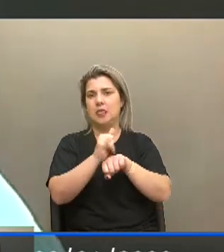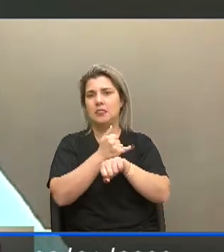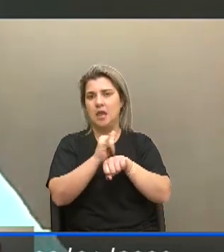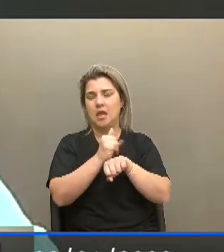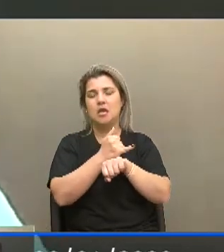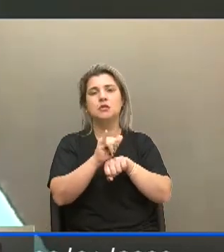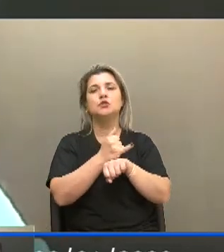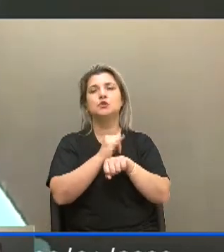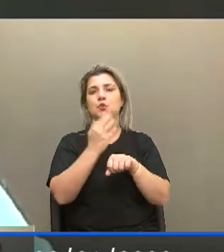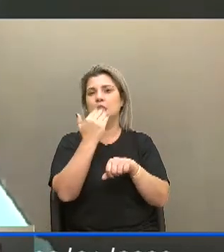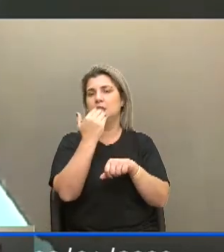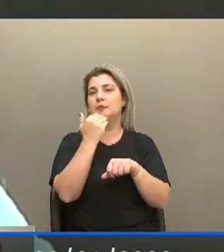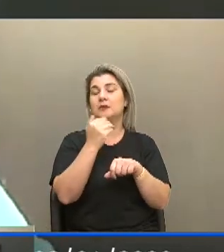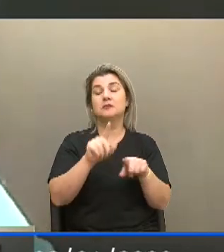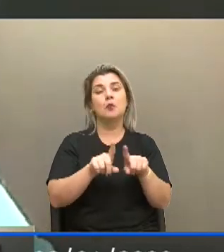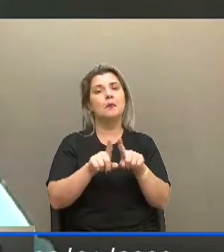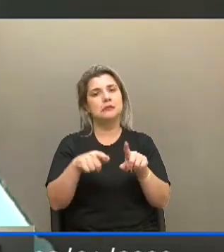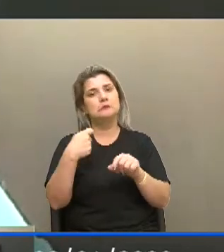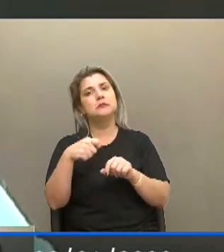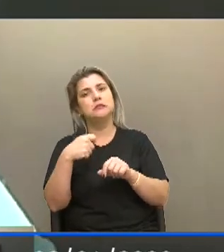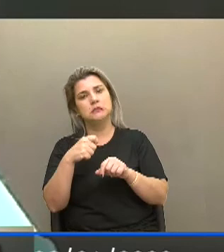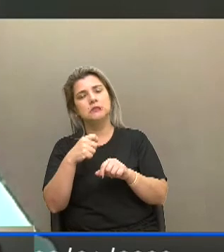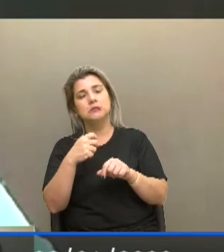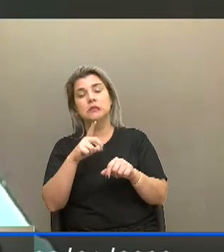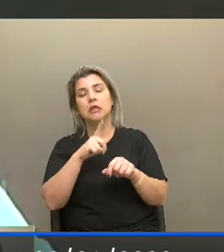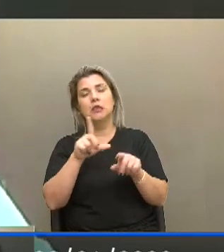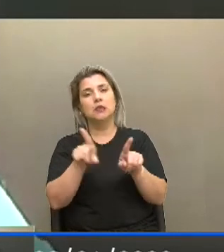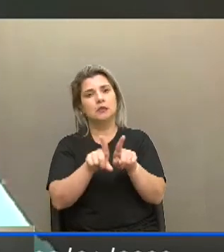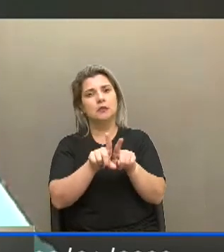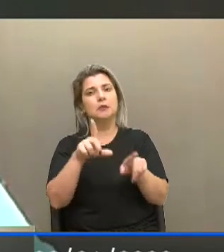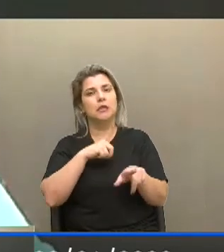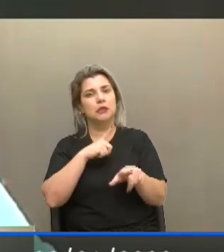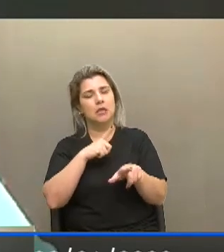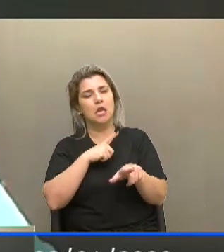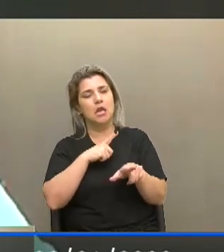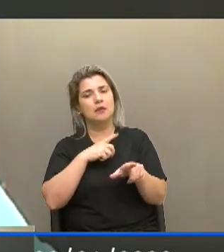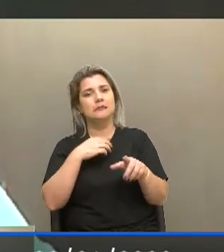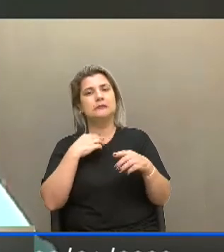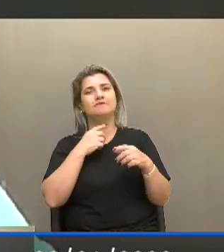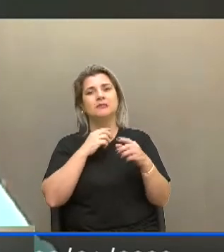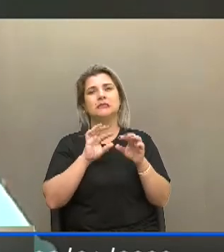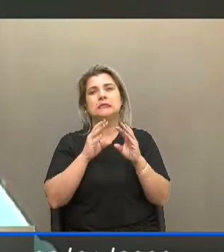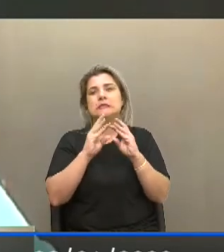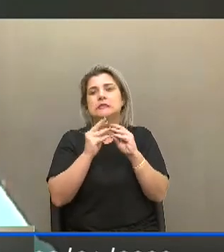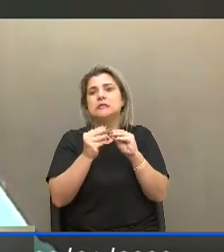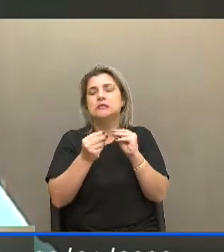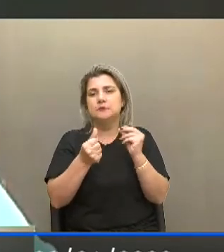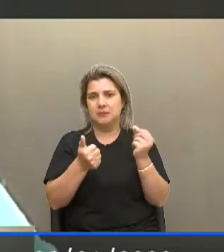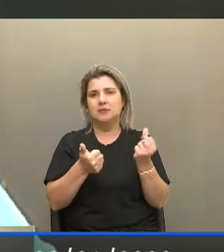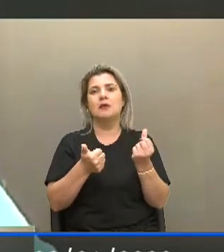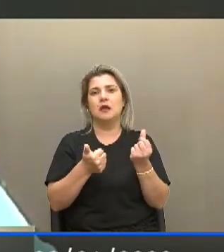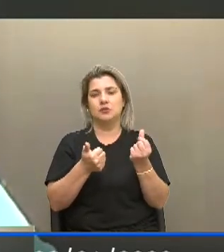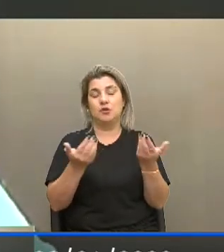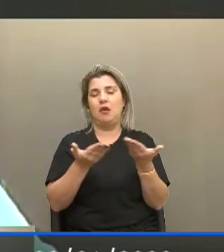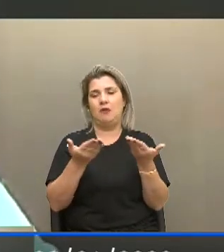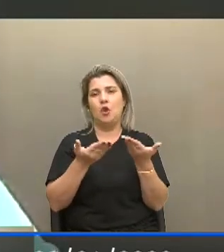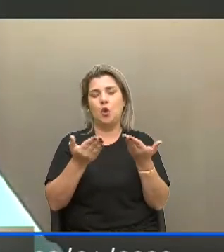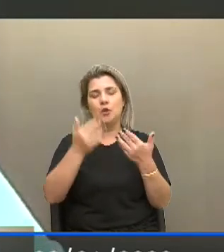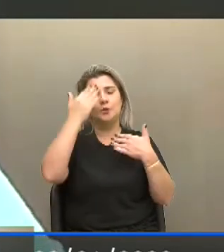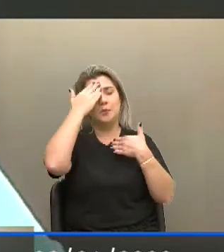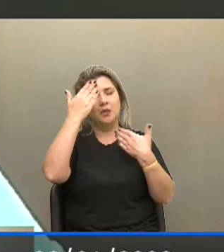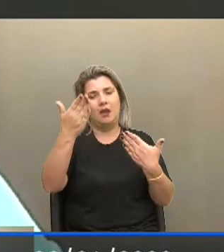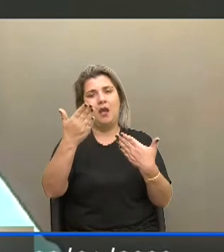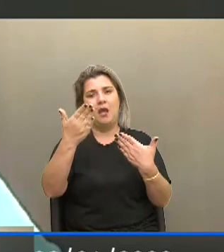temos que ter aí essa visão aí com sensibilidade, acima de tudo, e com bom senso nesses momentos. Então, obrigado, doutor